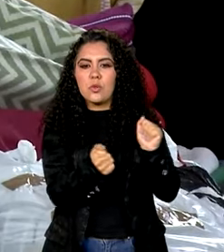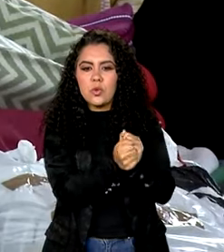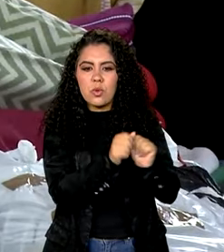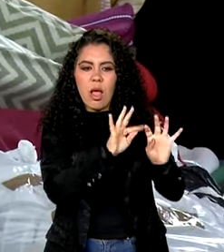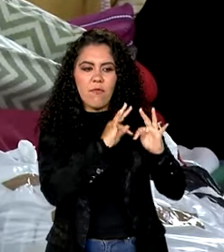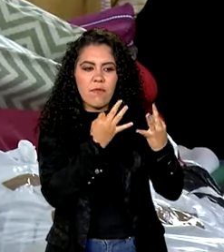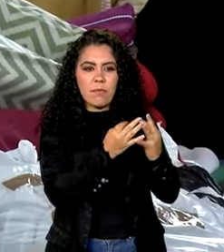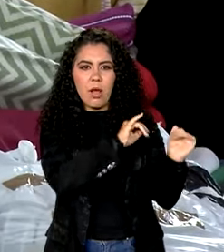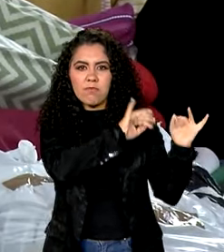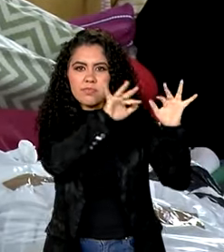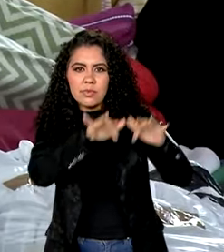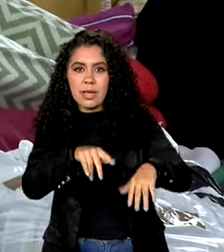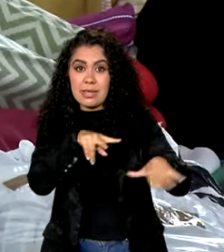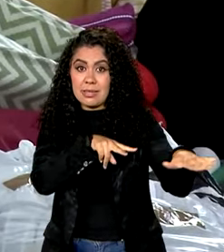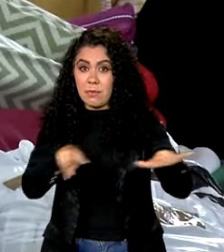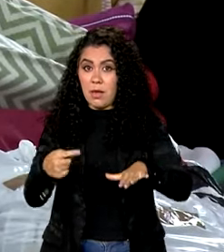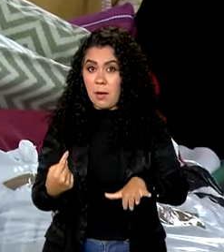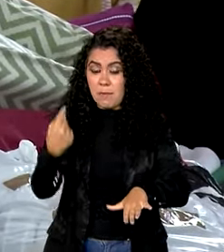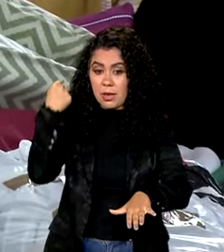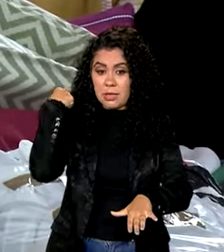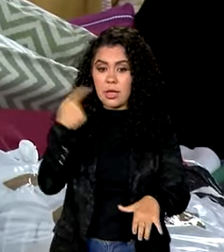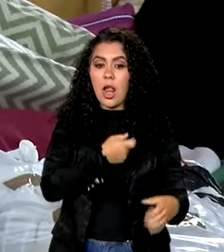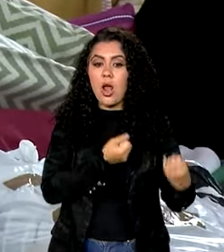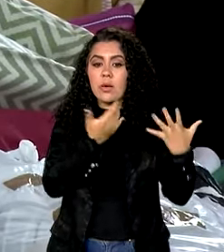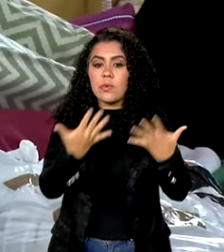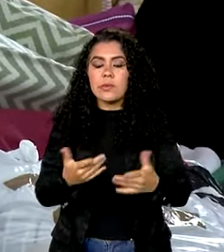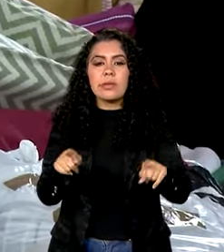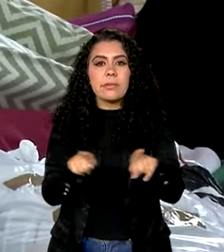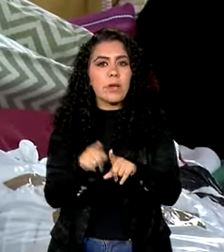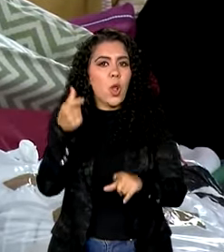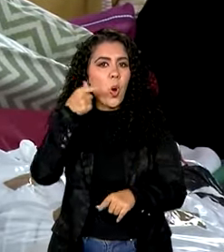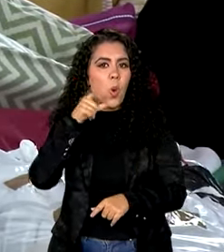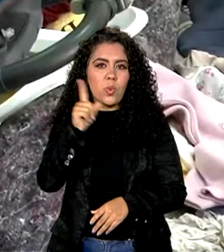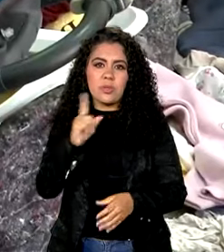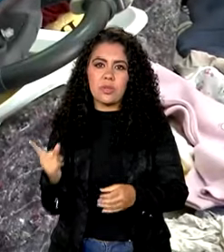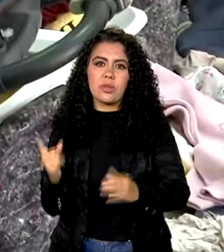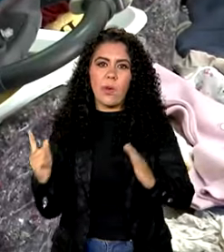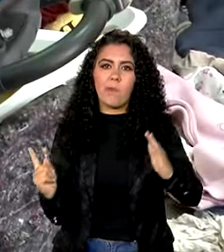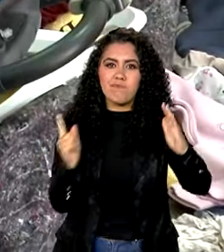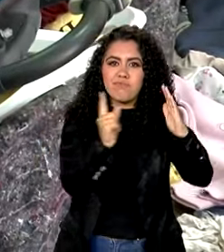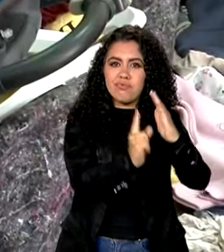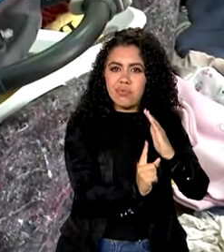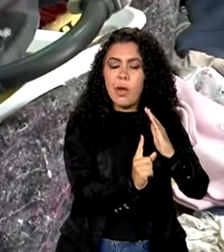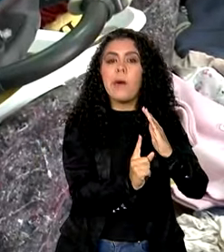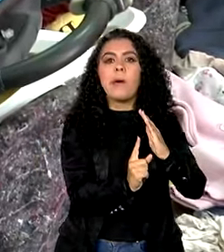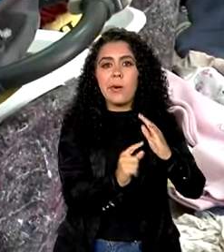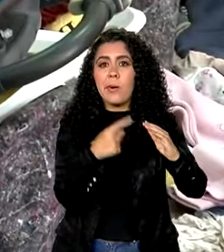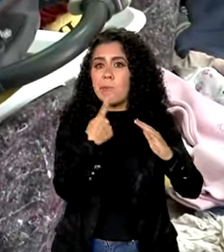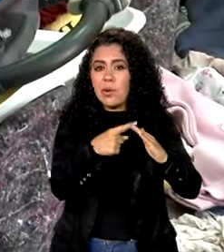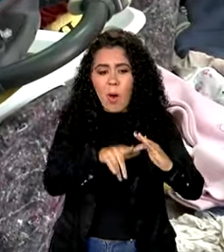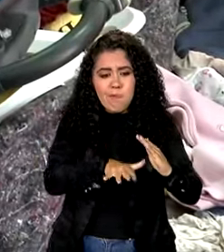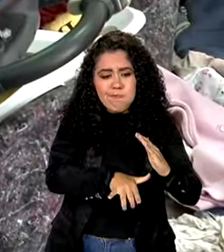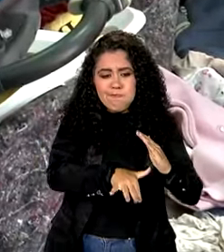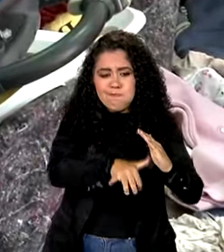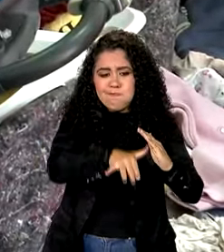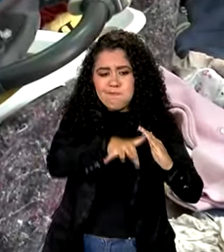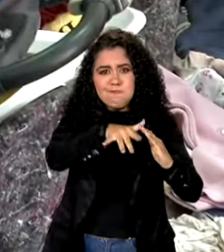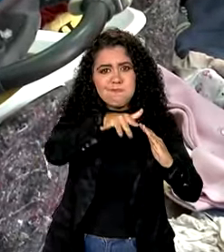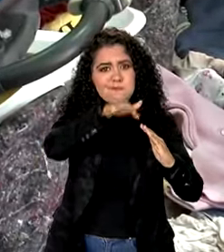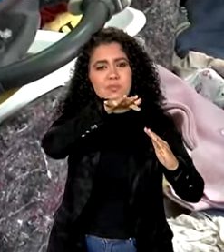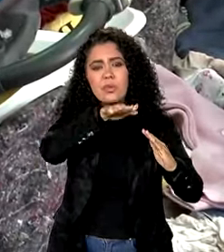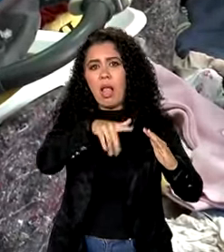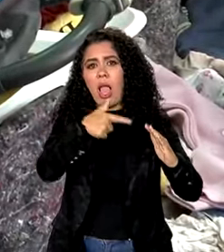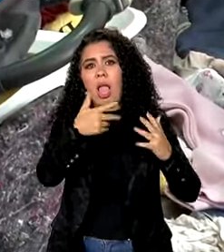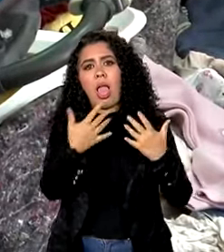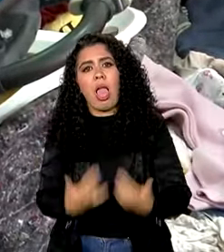na semana passada. Ela conta que ainda não conseguiu voltar para casa. Segundo ela, a água levou tudo o que ela tinha. Ou